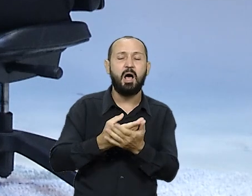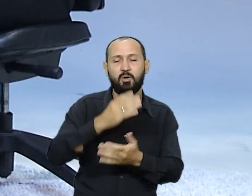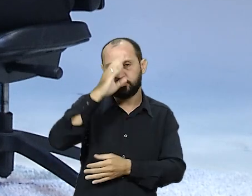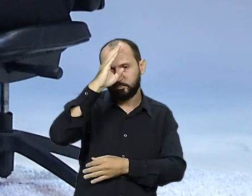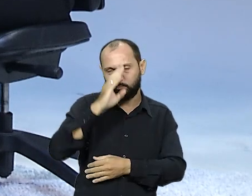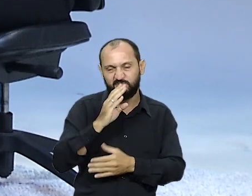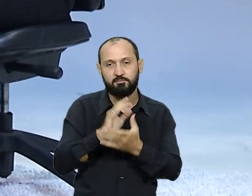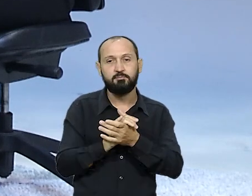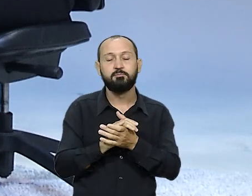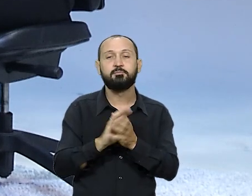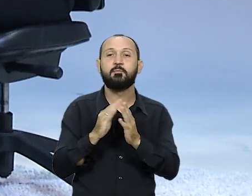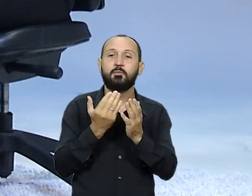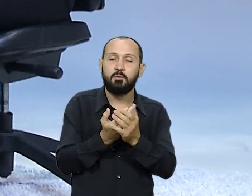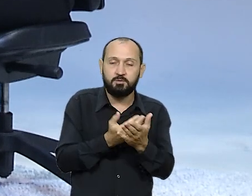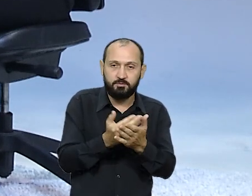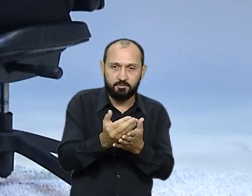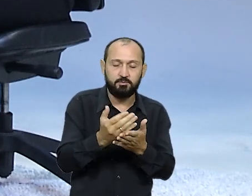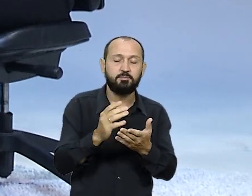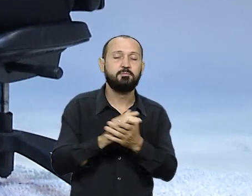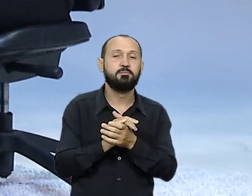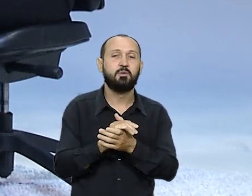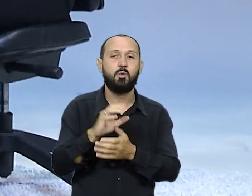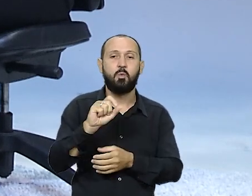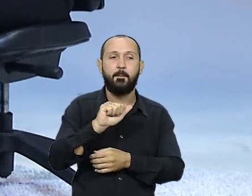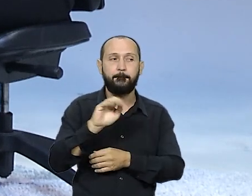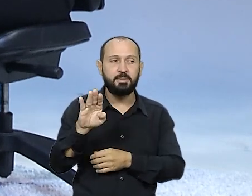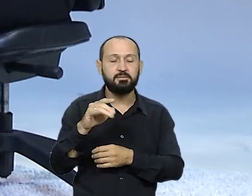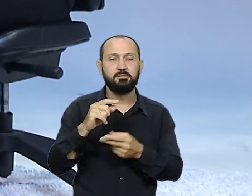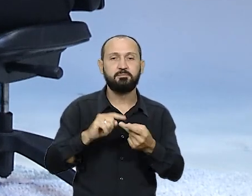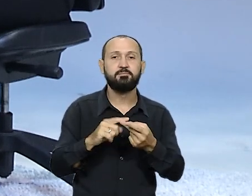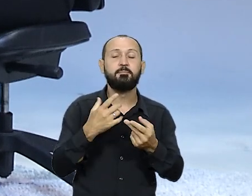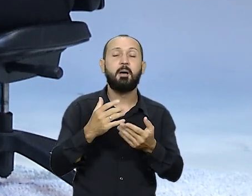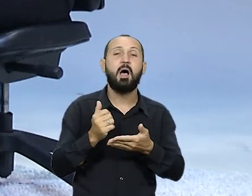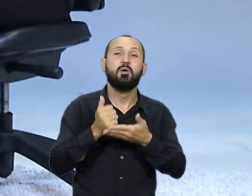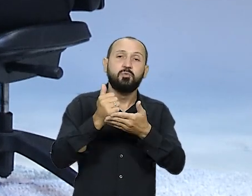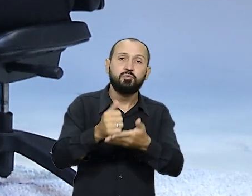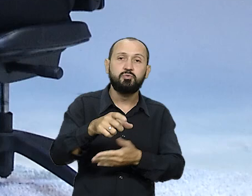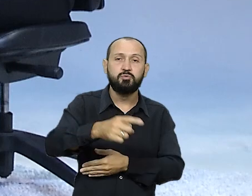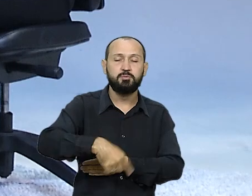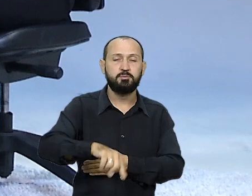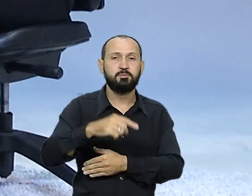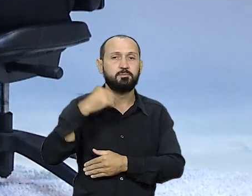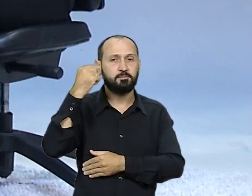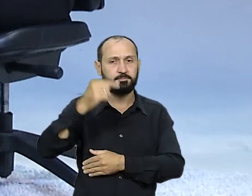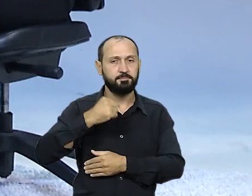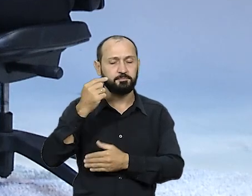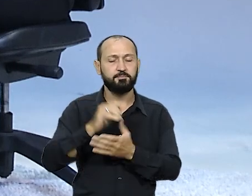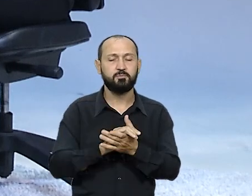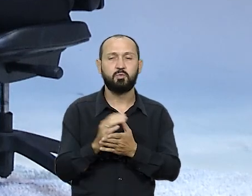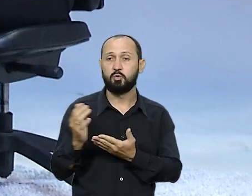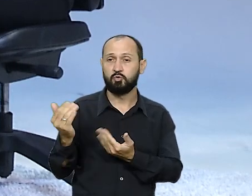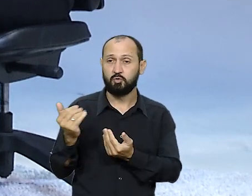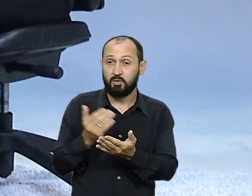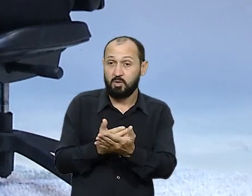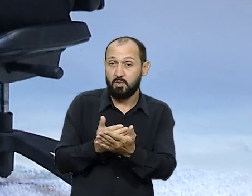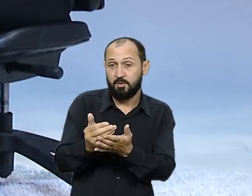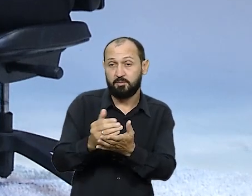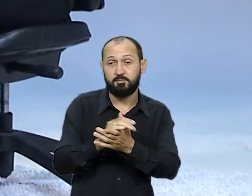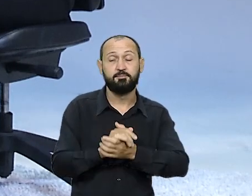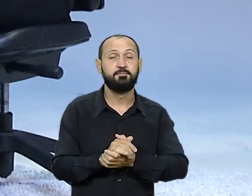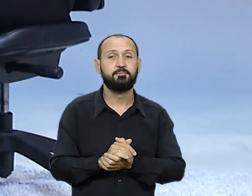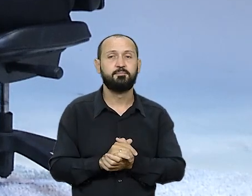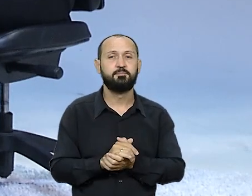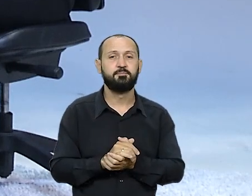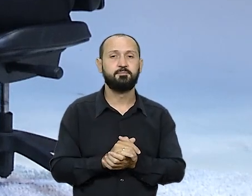A OAB está aí para isso. As escolas que a gente mencionou no começo do programa, né? A OAB está aí para isso, para auxiliar o advogado, principalmente o